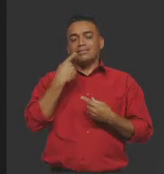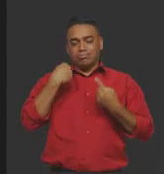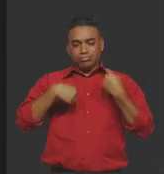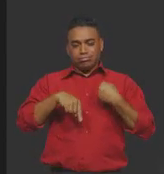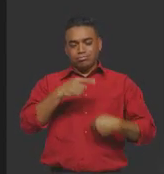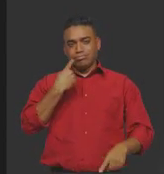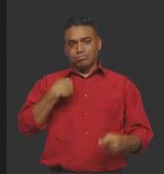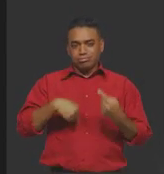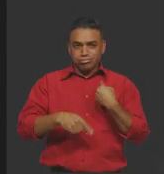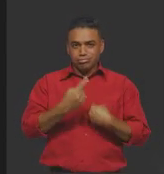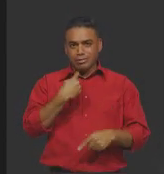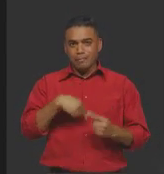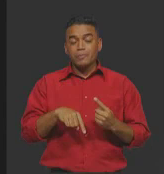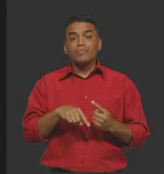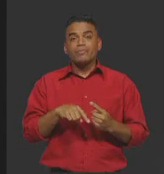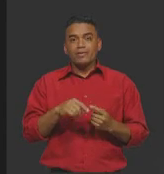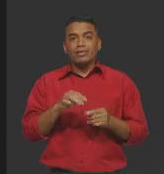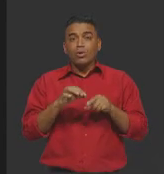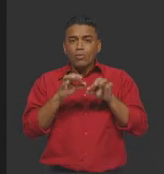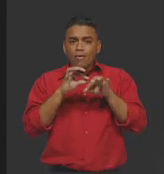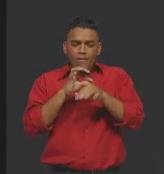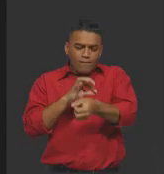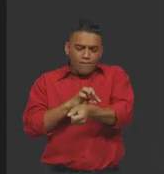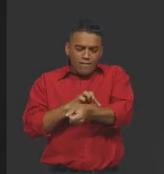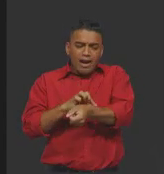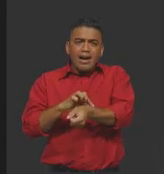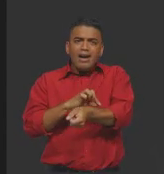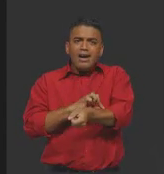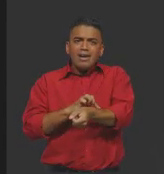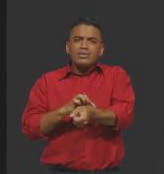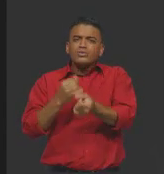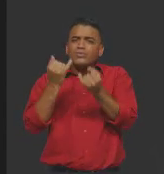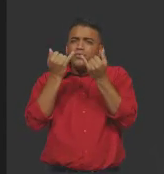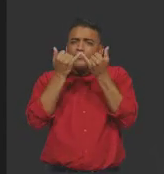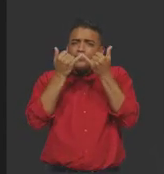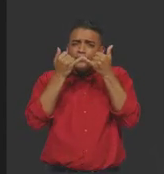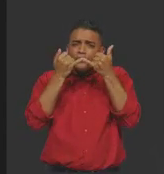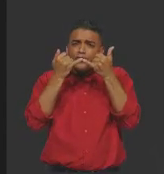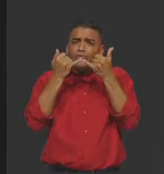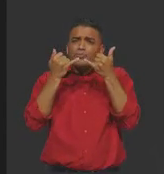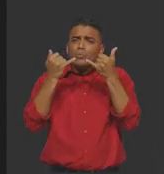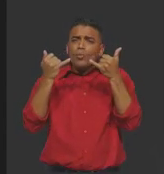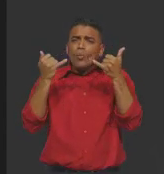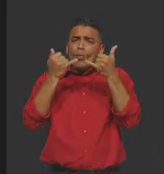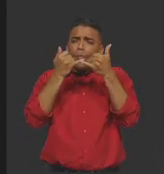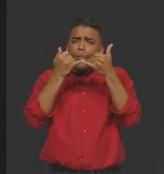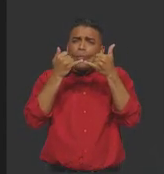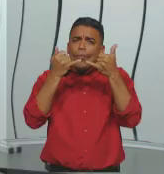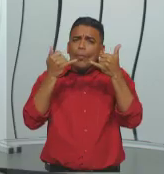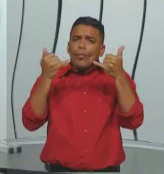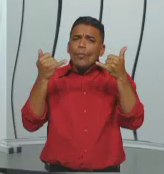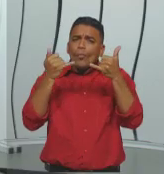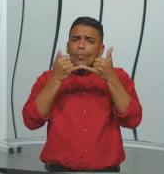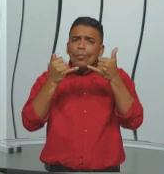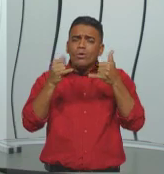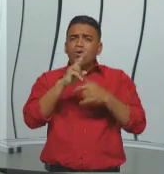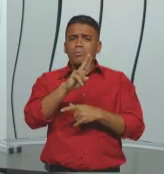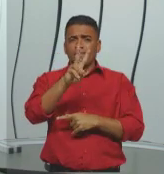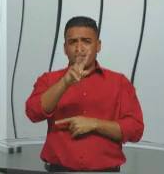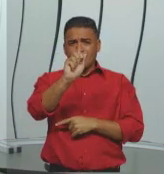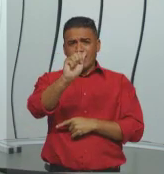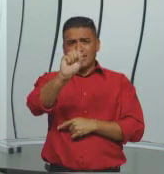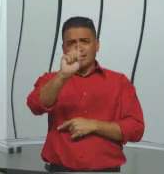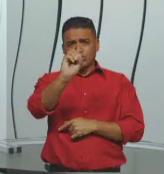estou falando de tornar os vasos sanguíneos mais finos. Isso se chama vasoconstrição.